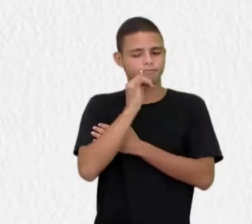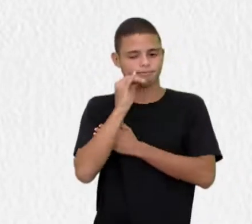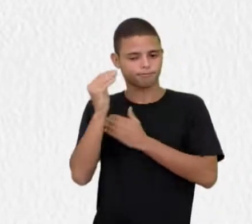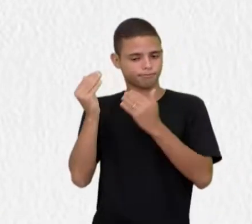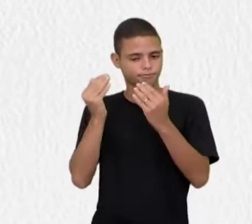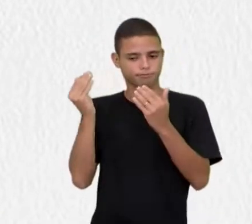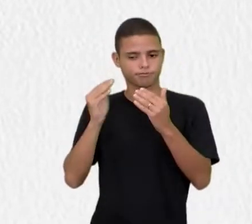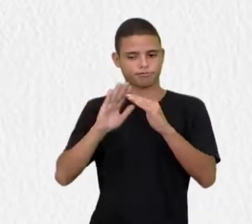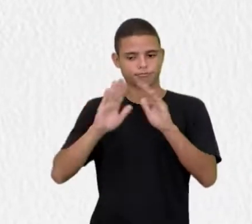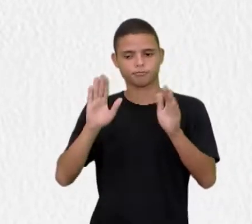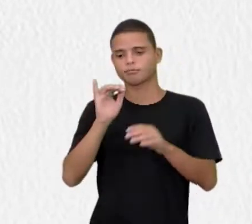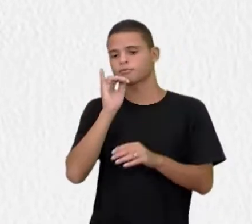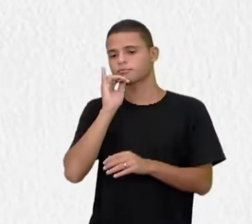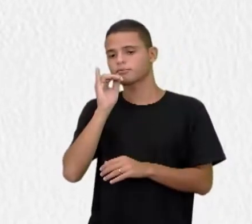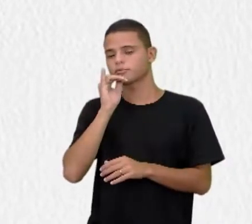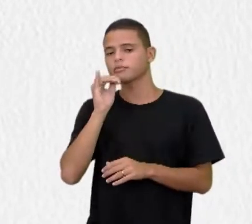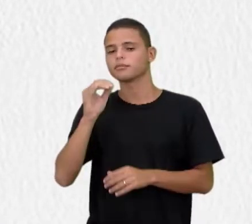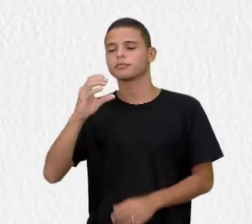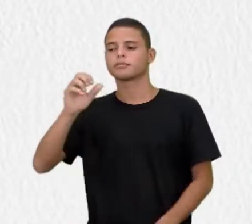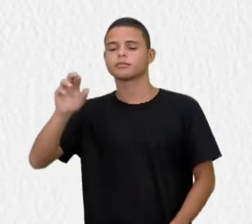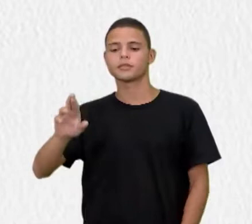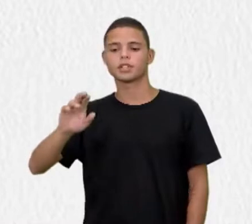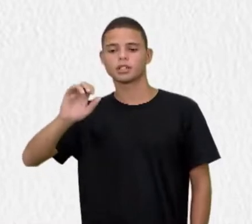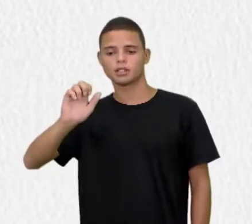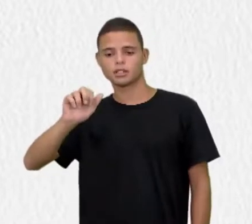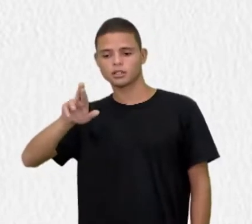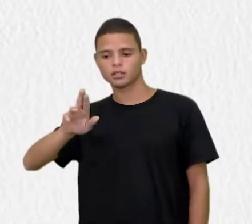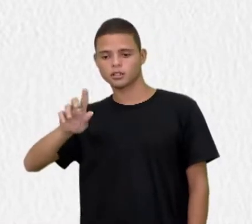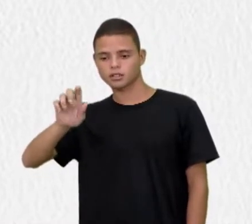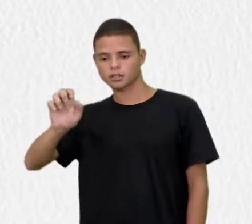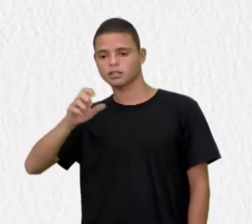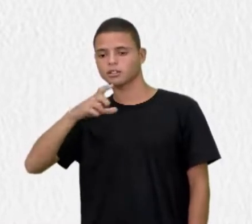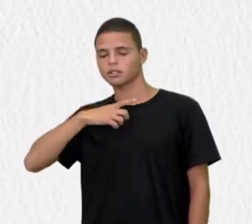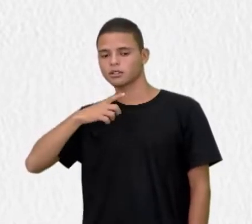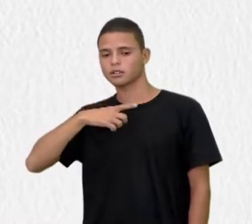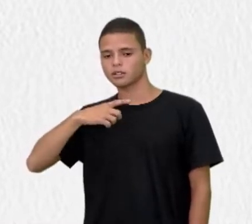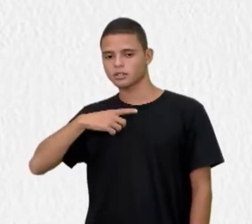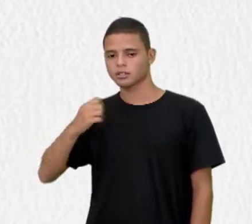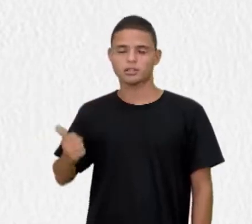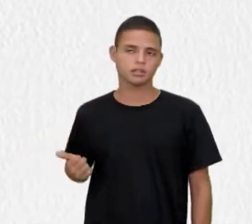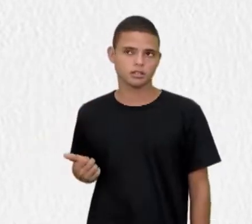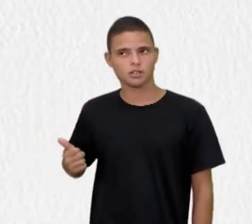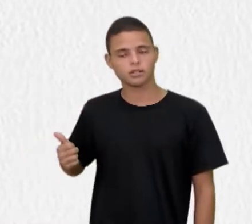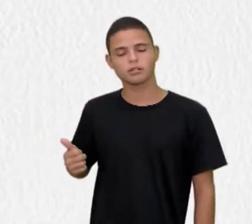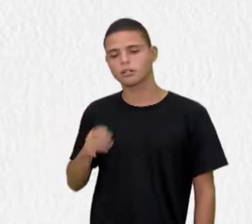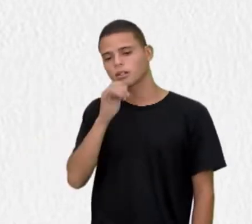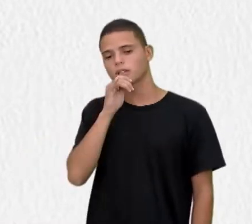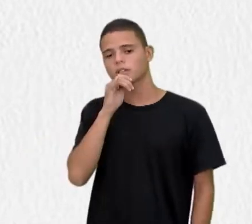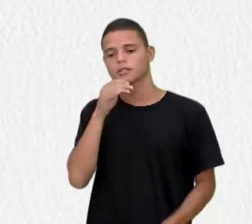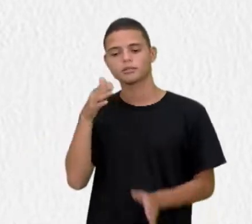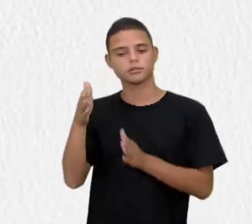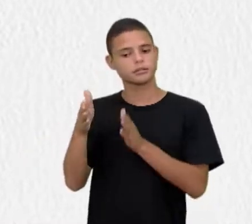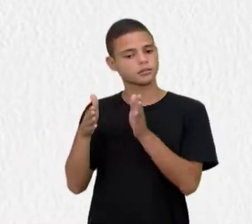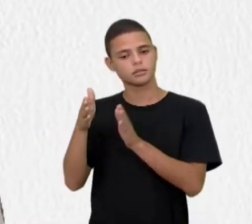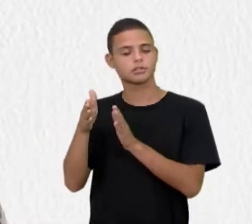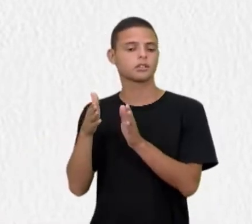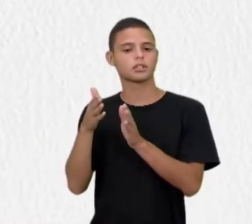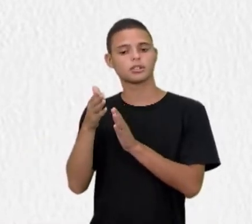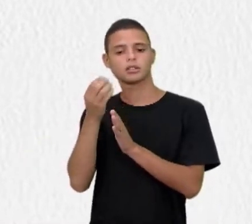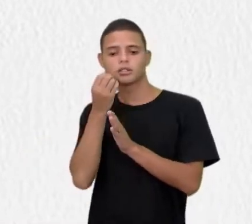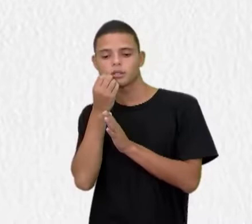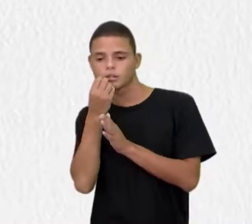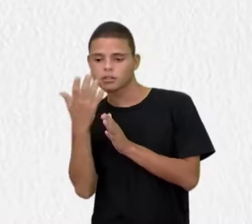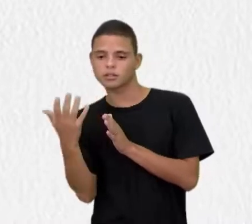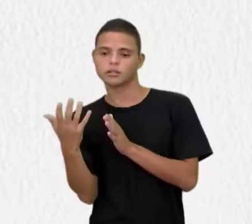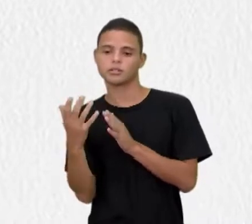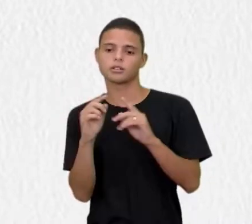A charge, ela tem um prazo de validade. Ela é aquele contexto, aquele período, né? Já quando a gente fala